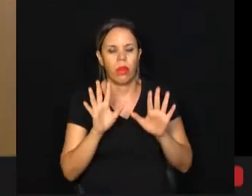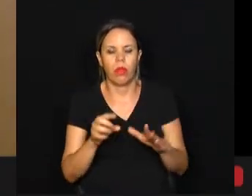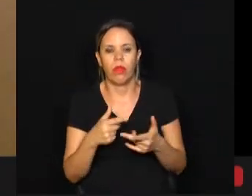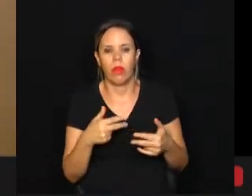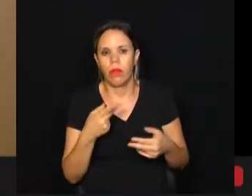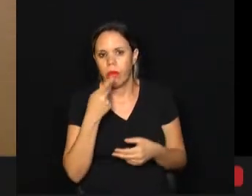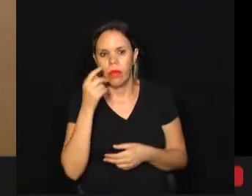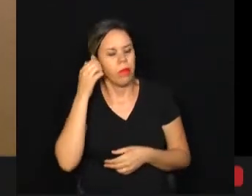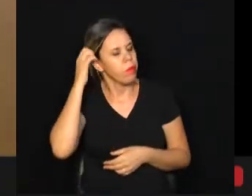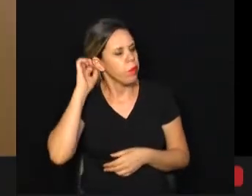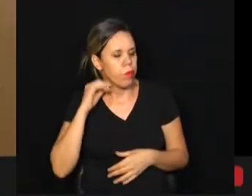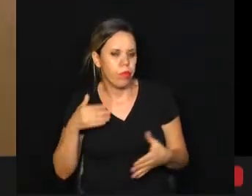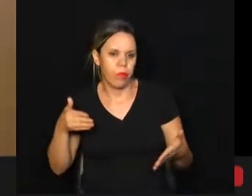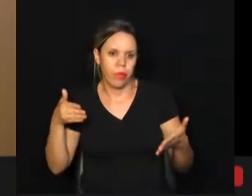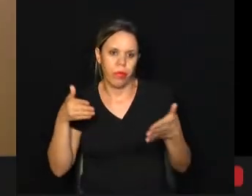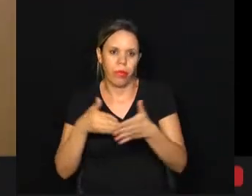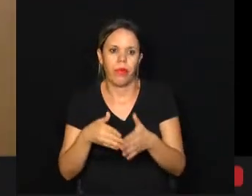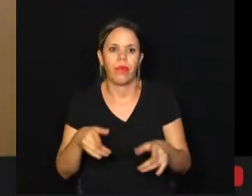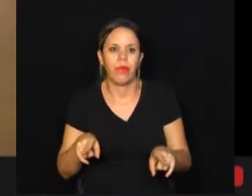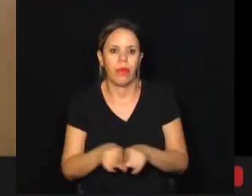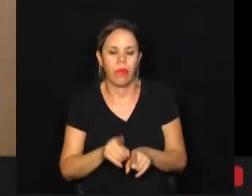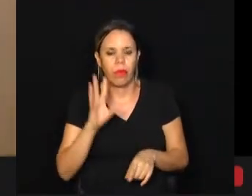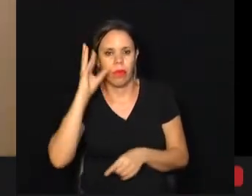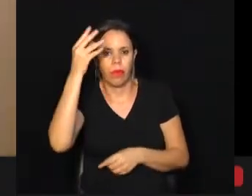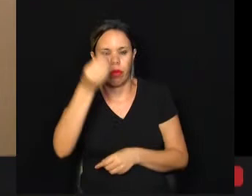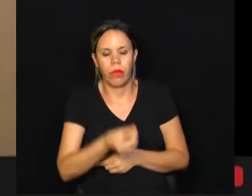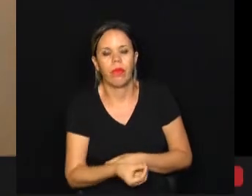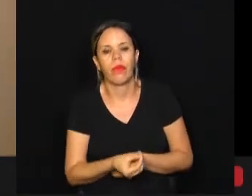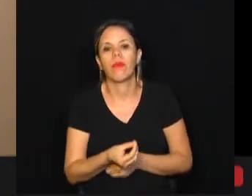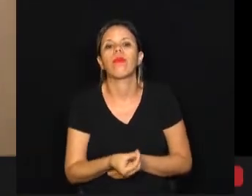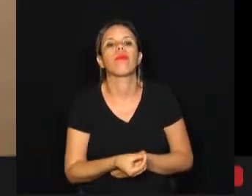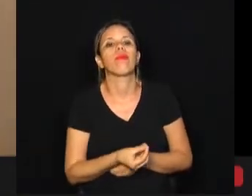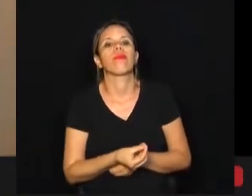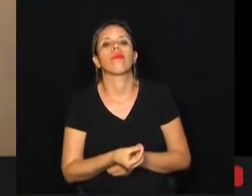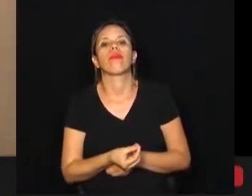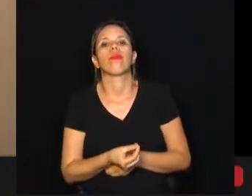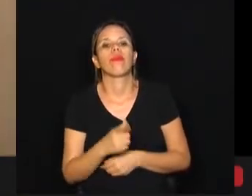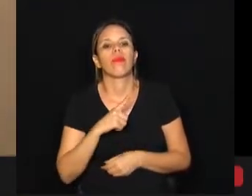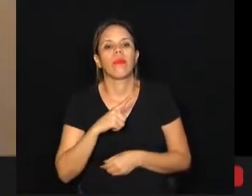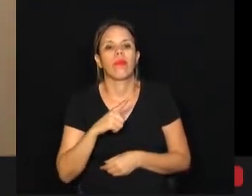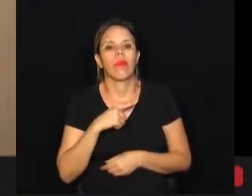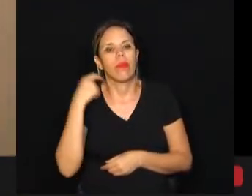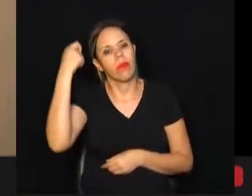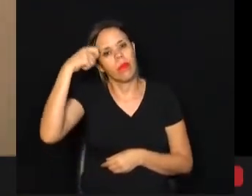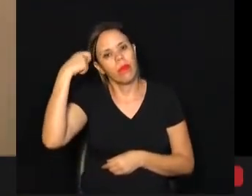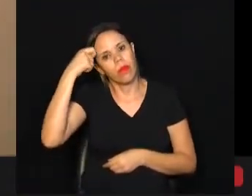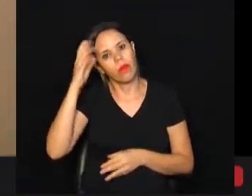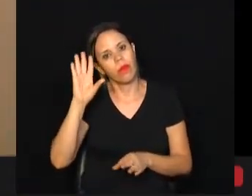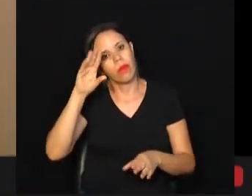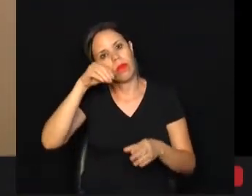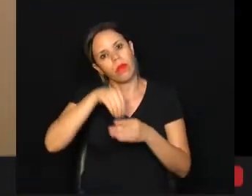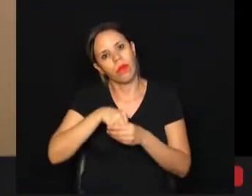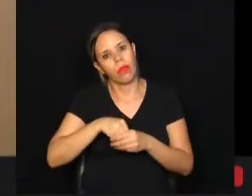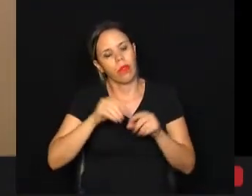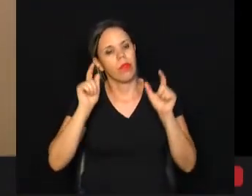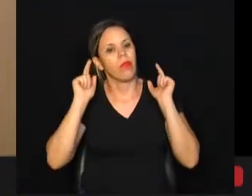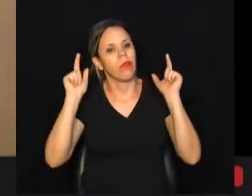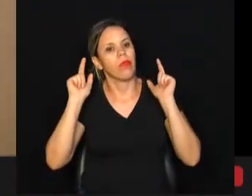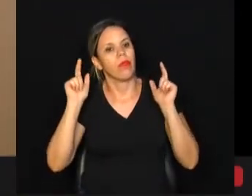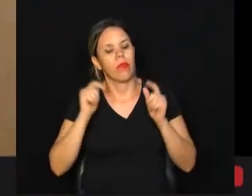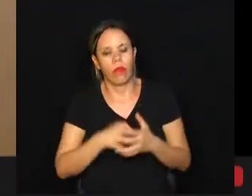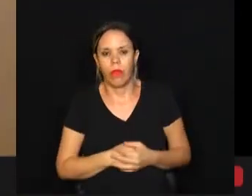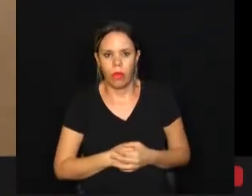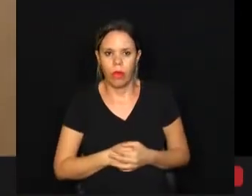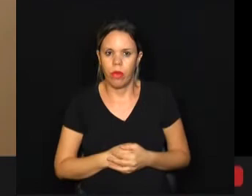o impedimento de compreender o que tem de artístico dentro de um pancadão.